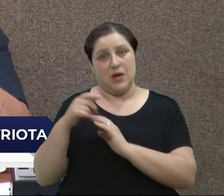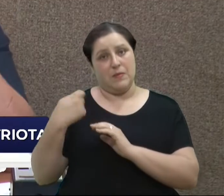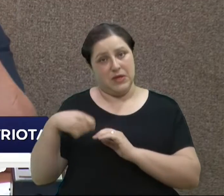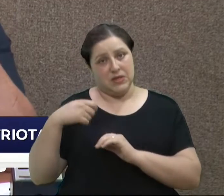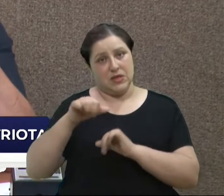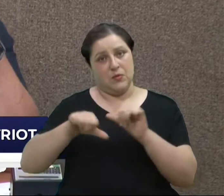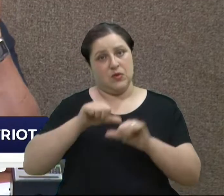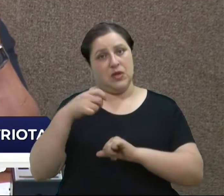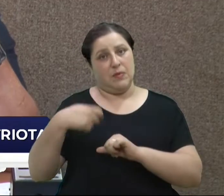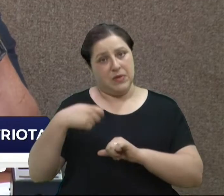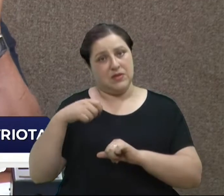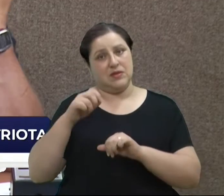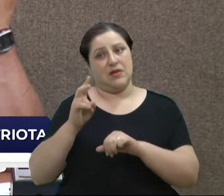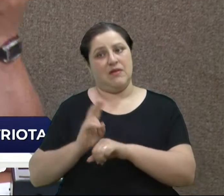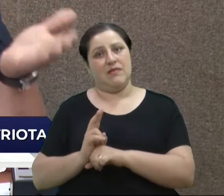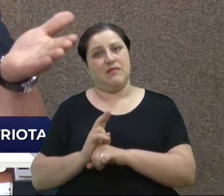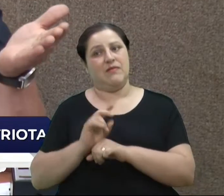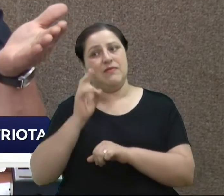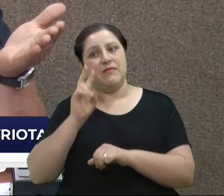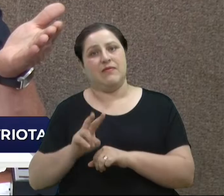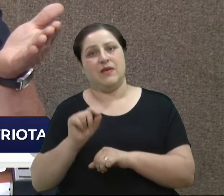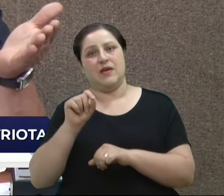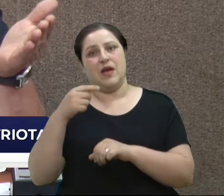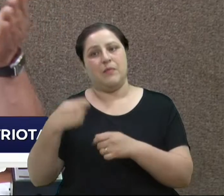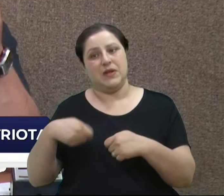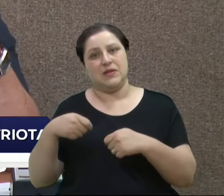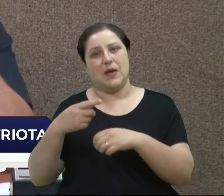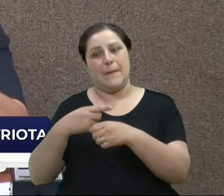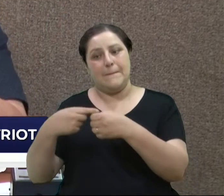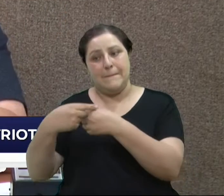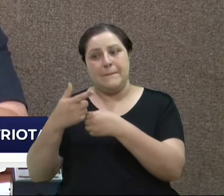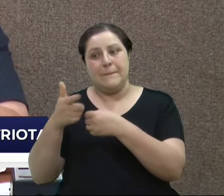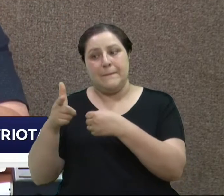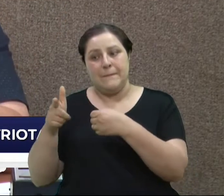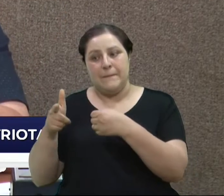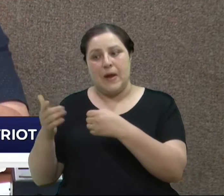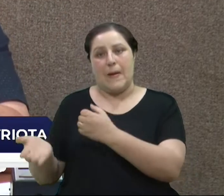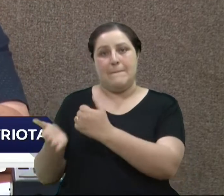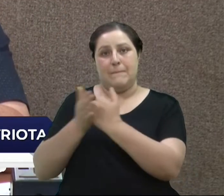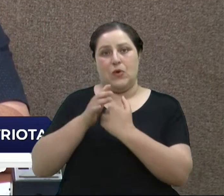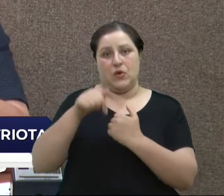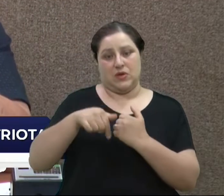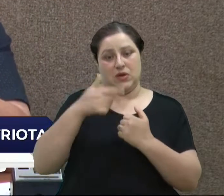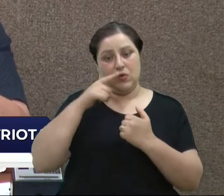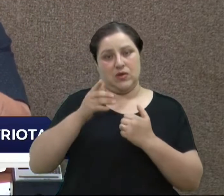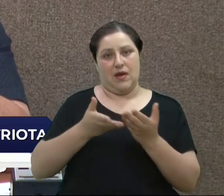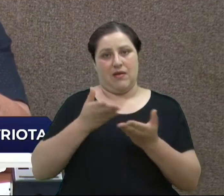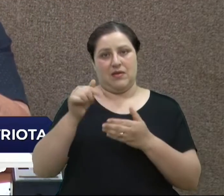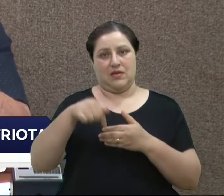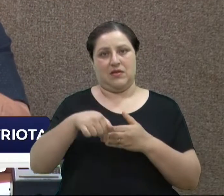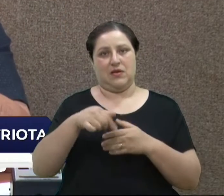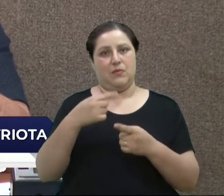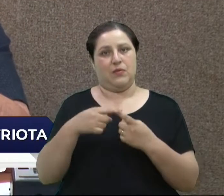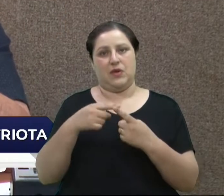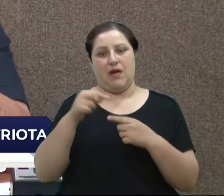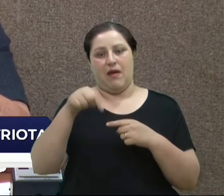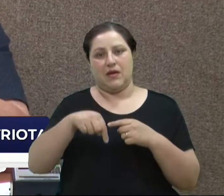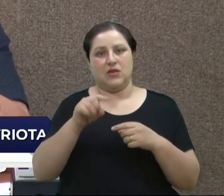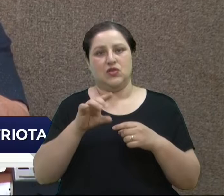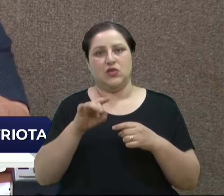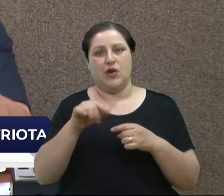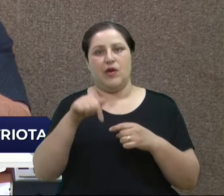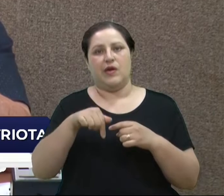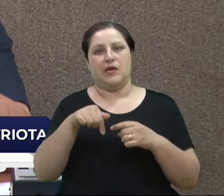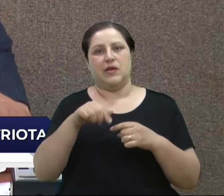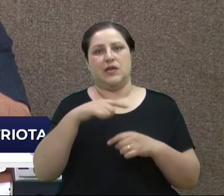podemos ter apoio desses municípios para que eles sejam atendidos aqui. Porque não tem como a gente arcar só com